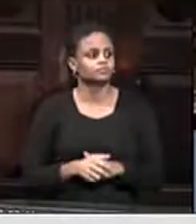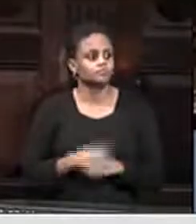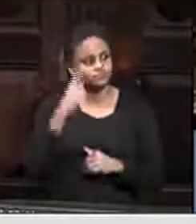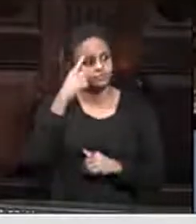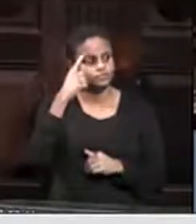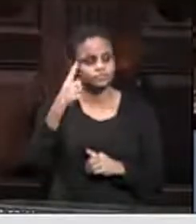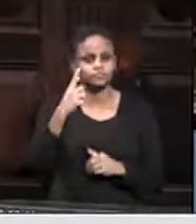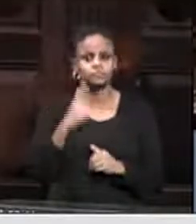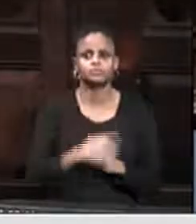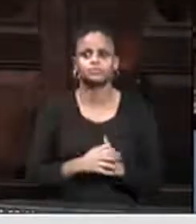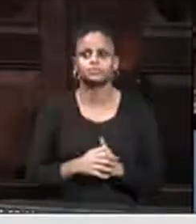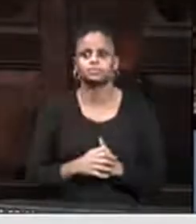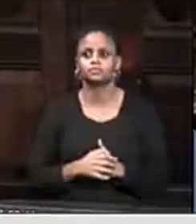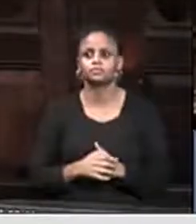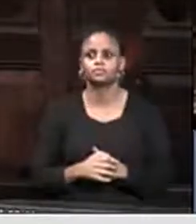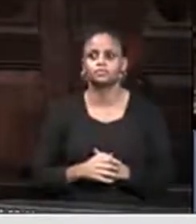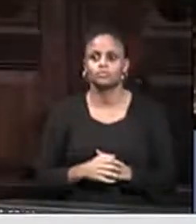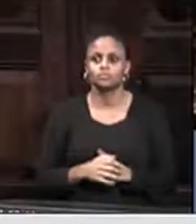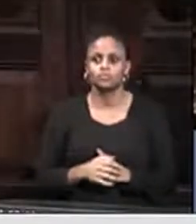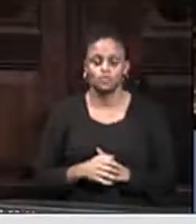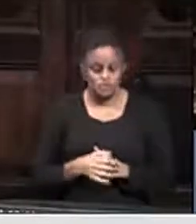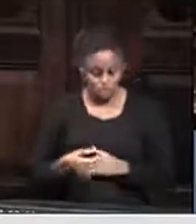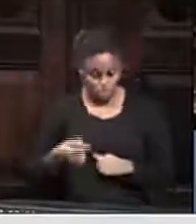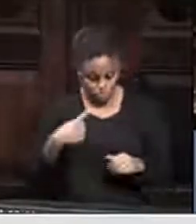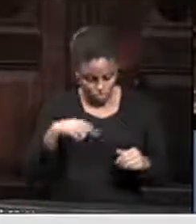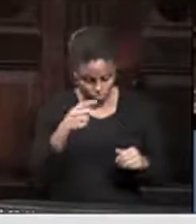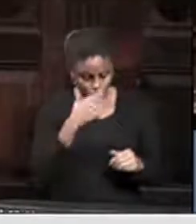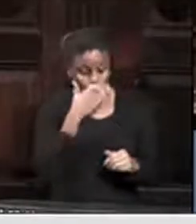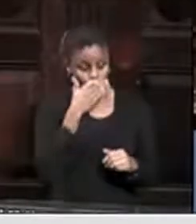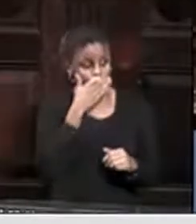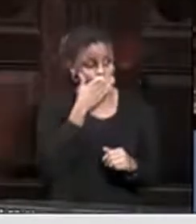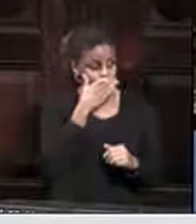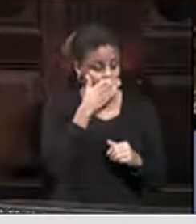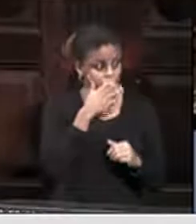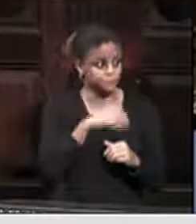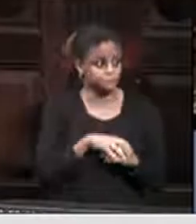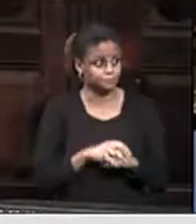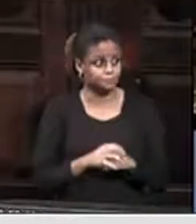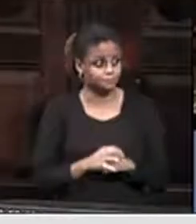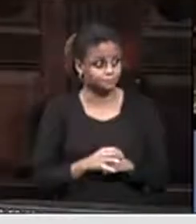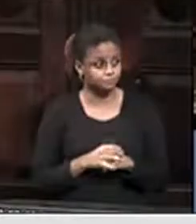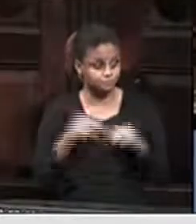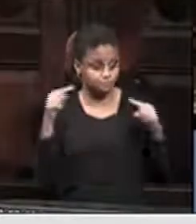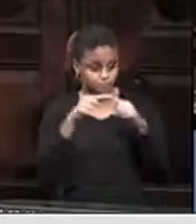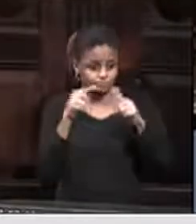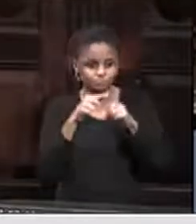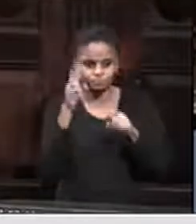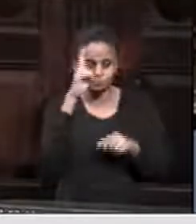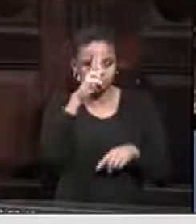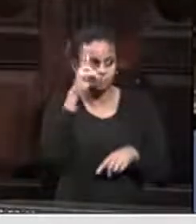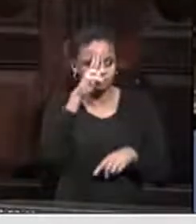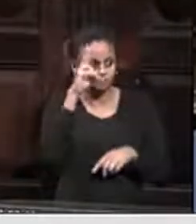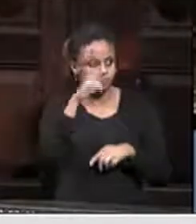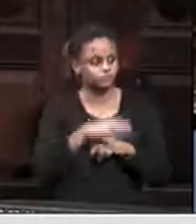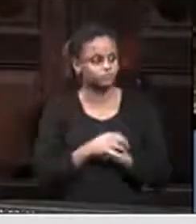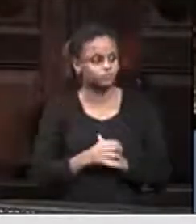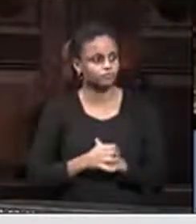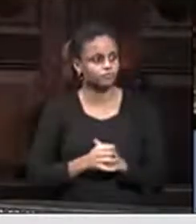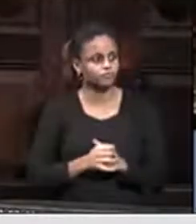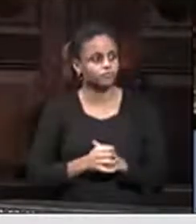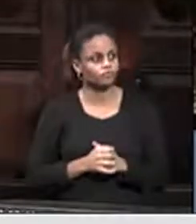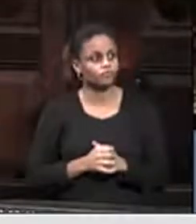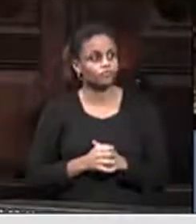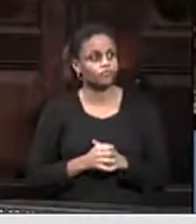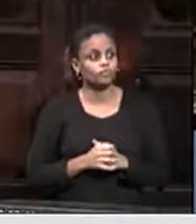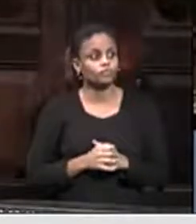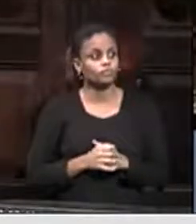deixar de fazê-lo, o papel histórico e decisivo cumprido neste campo pelo